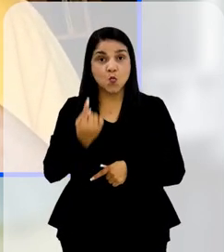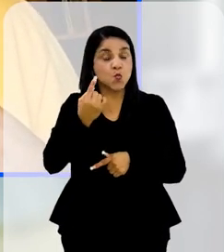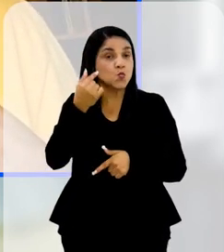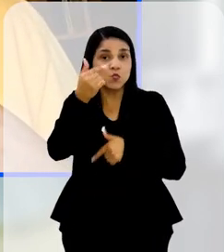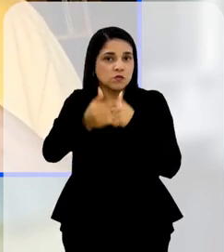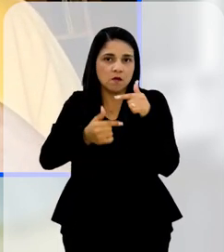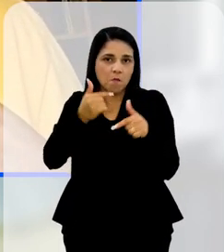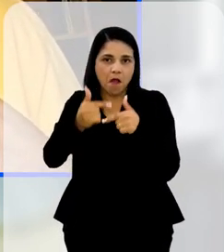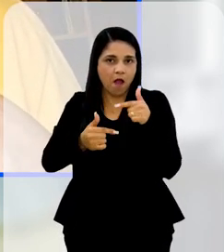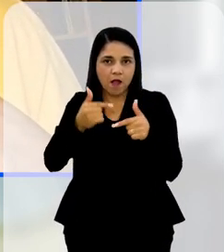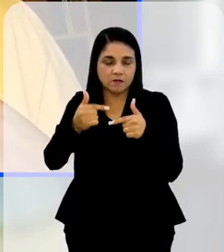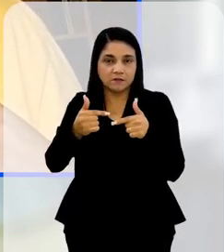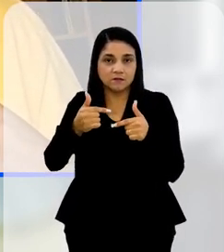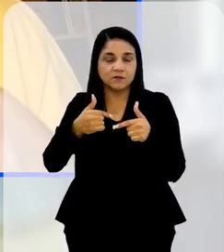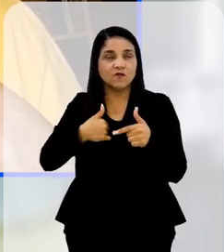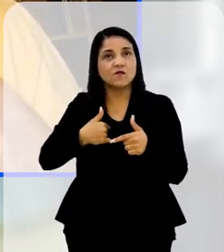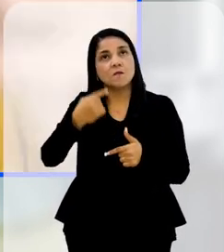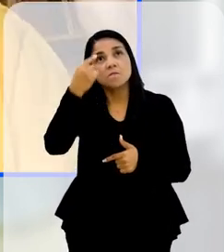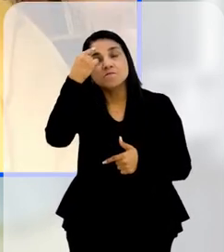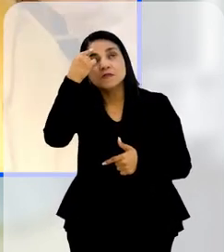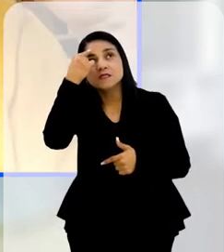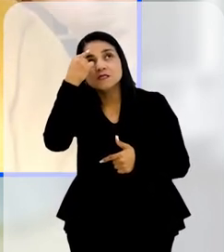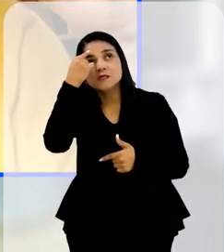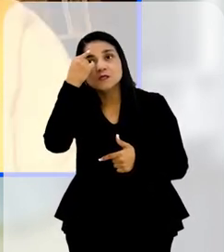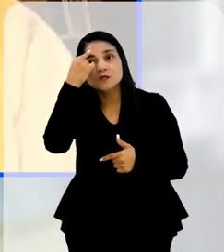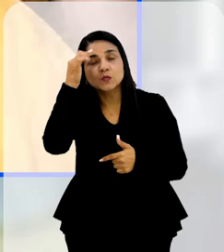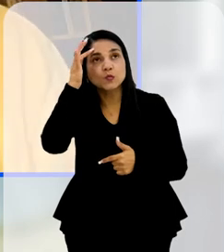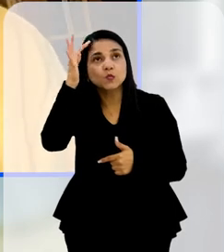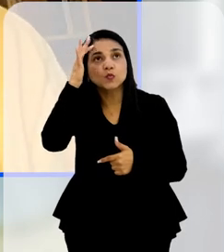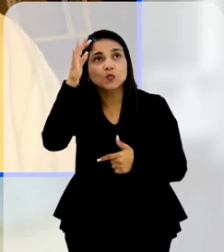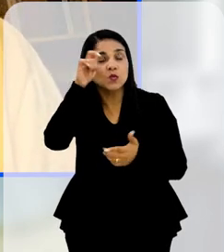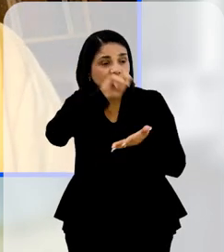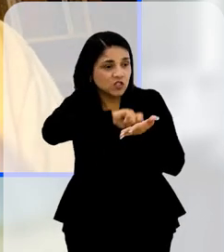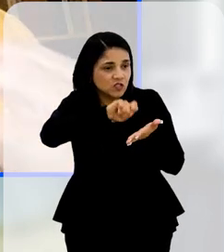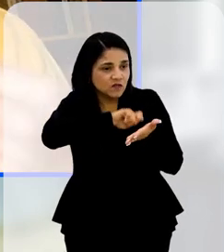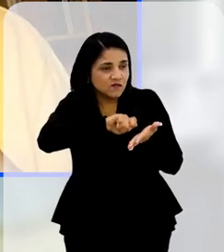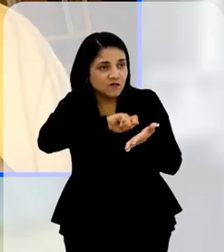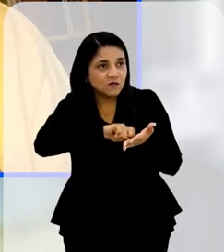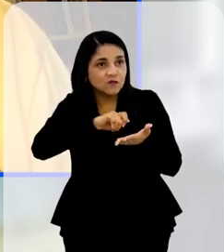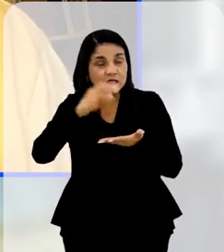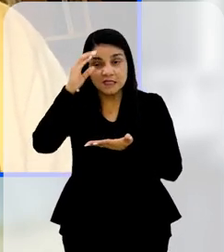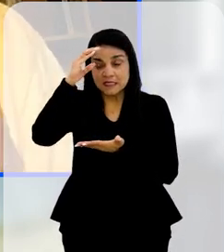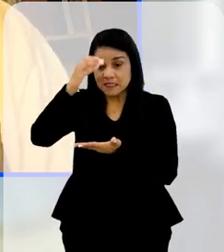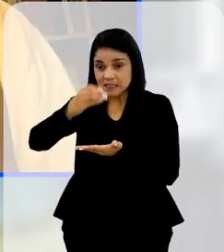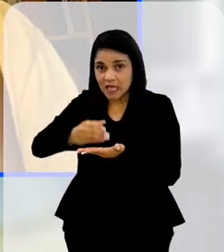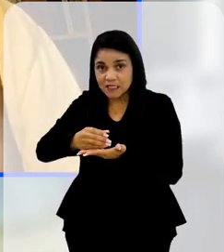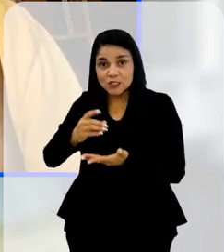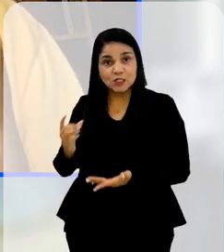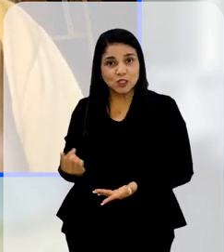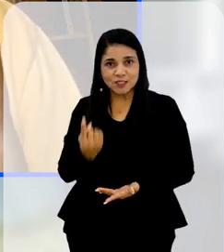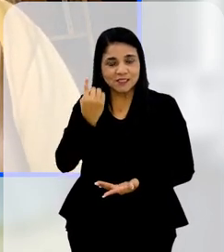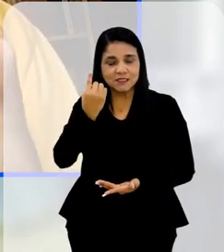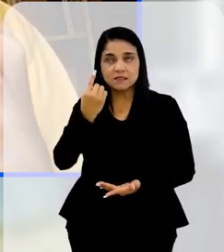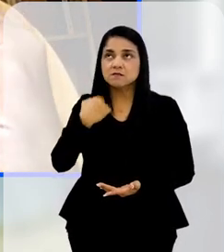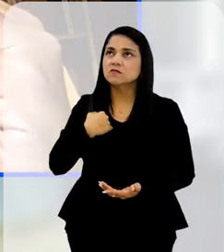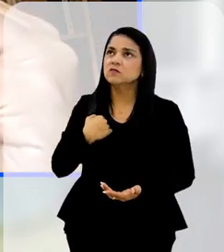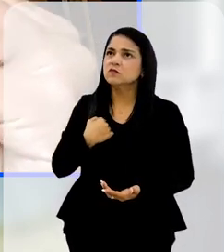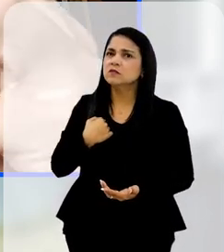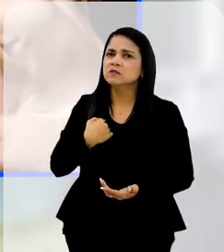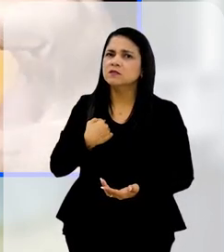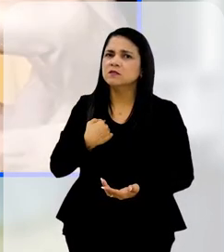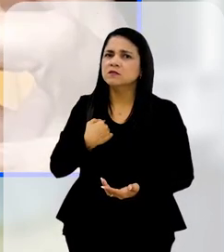trabalho, eu ficava pensando assim, pô, que o doutor Santini não fez o livro sozinho? Às vezes eu ficava pensando nisso, né?